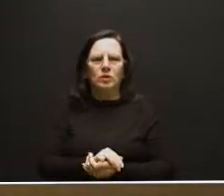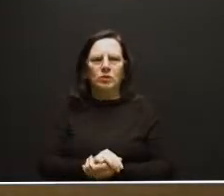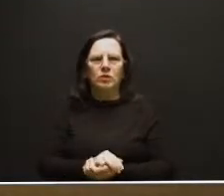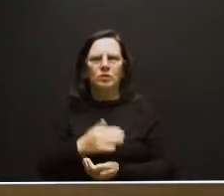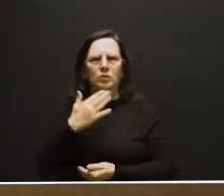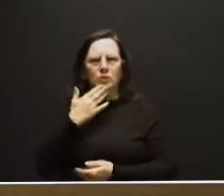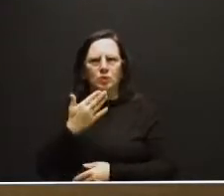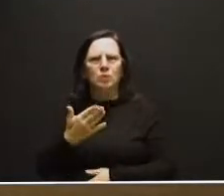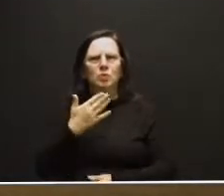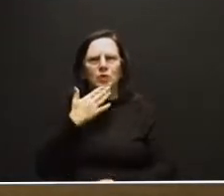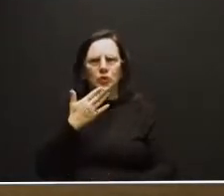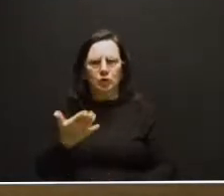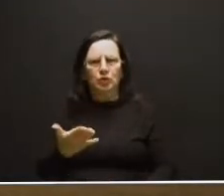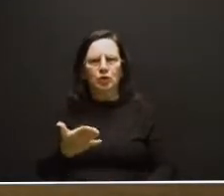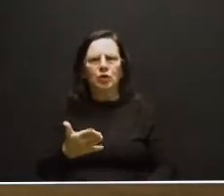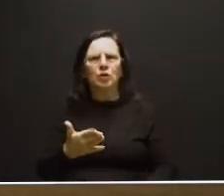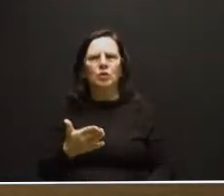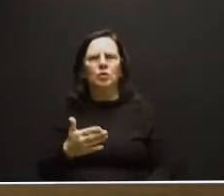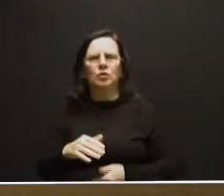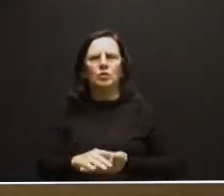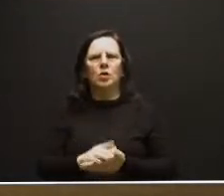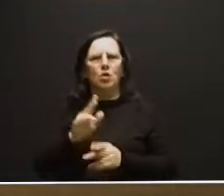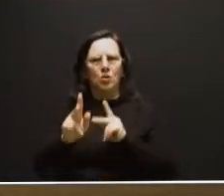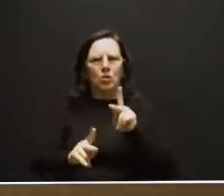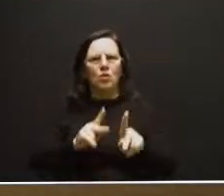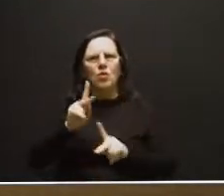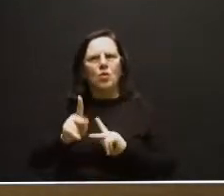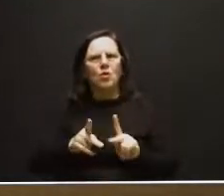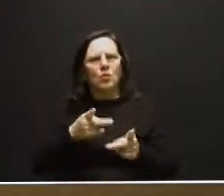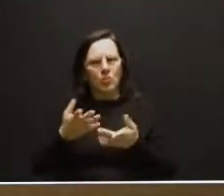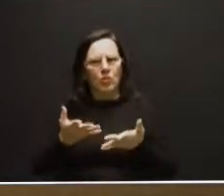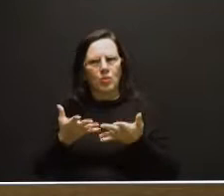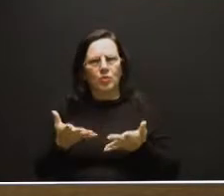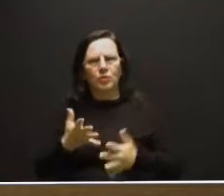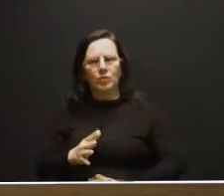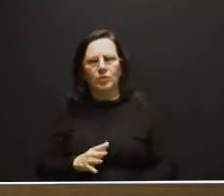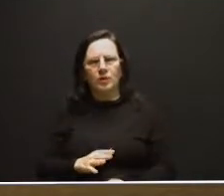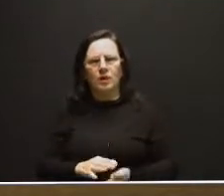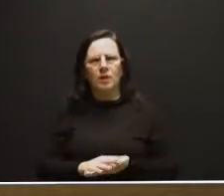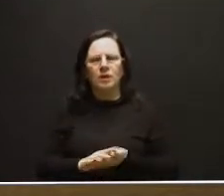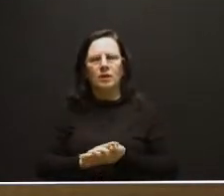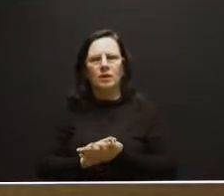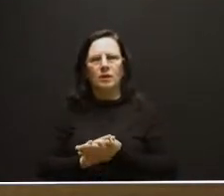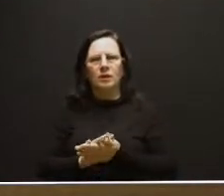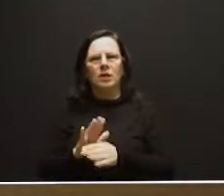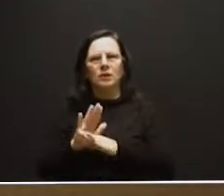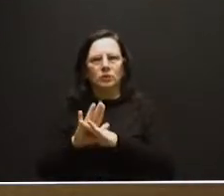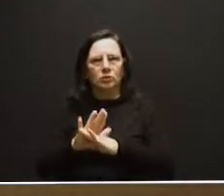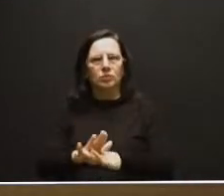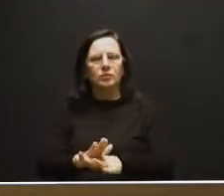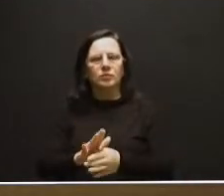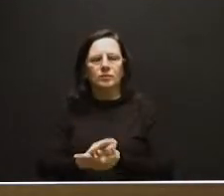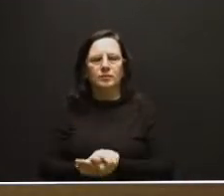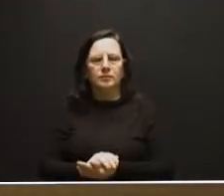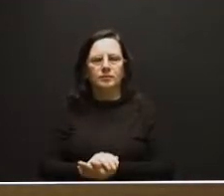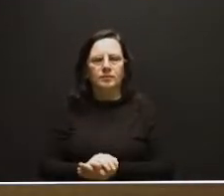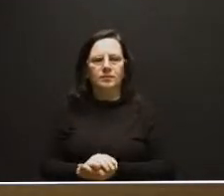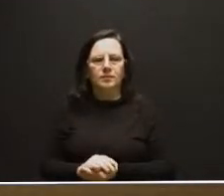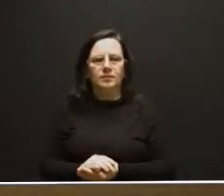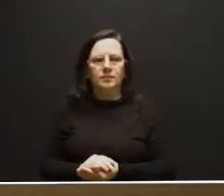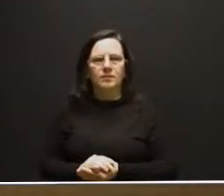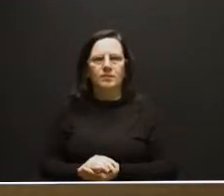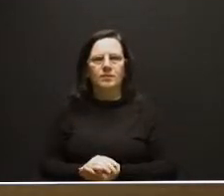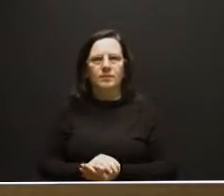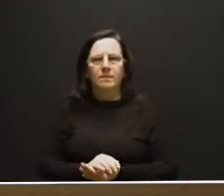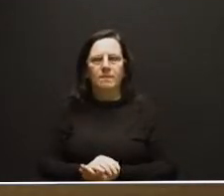reivindicações damos voz à população porque é obrigação do vereador justamente essa é dar voz à população e nós temos